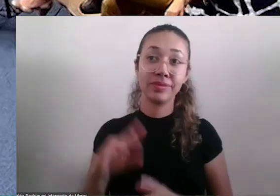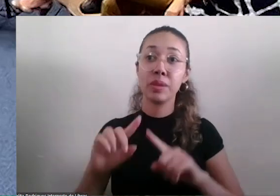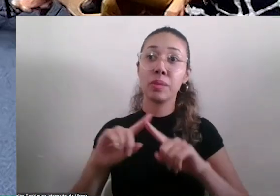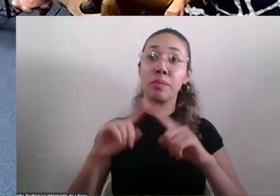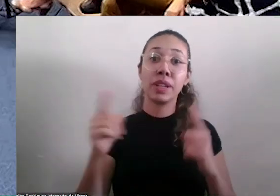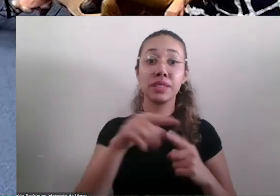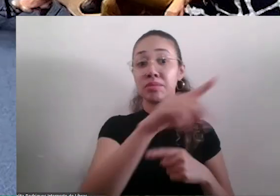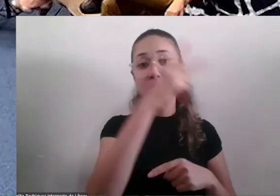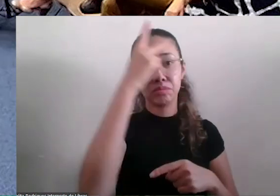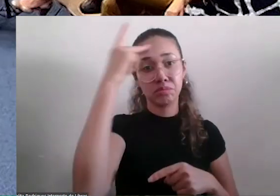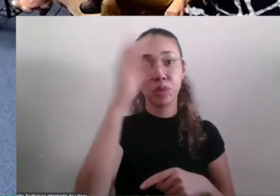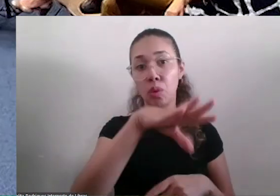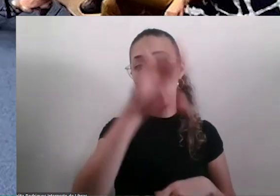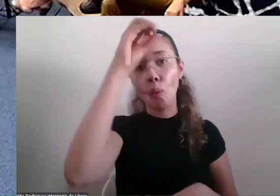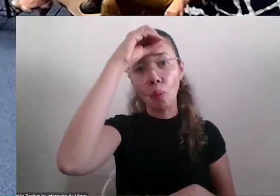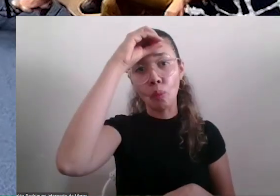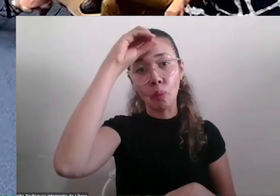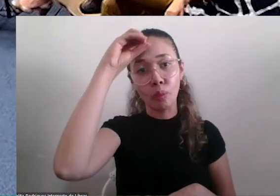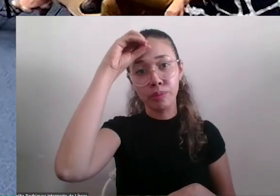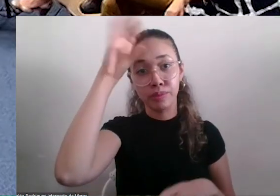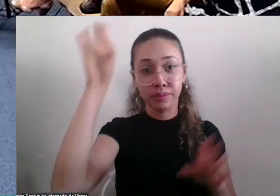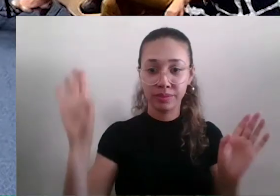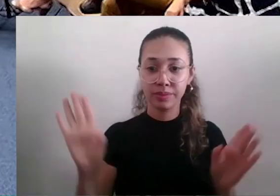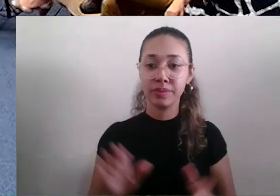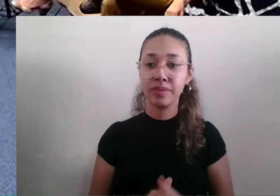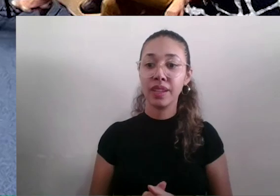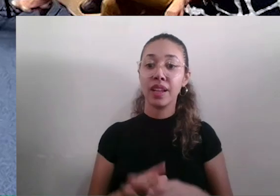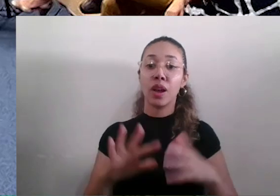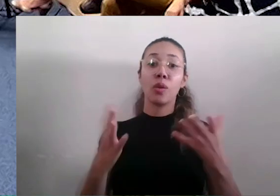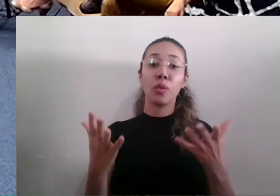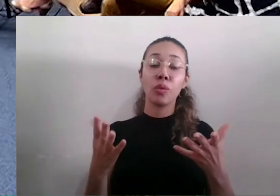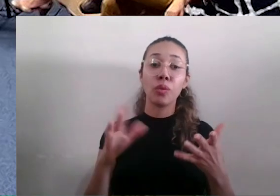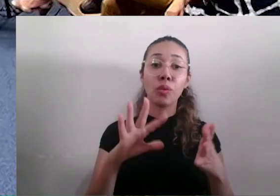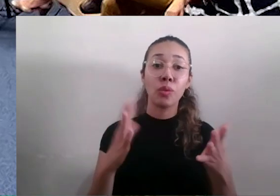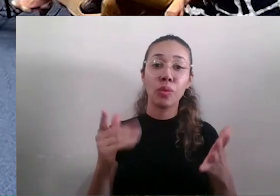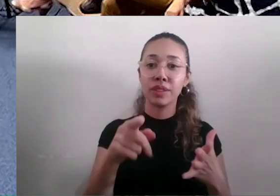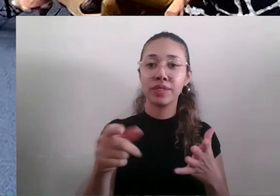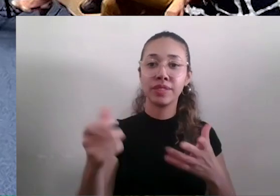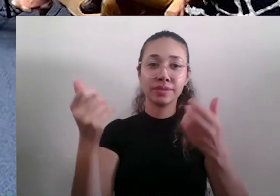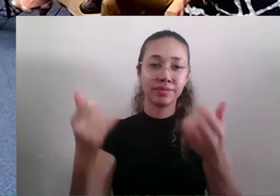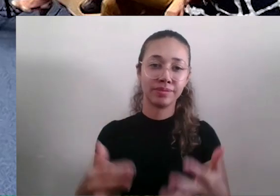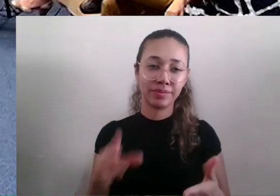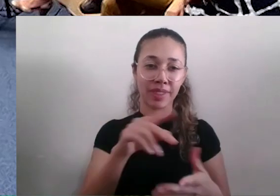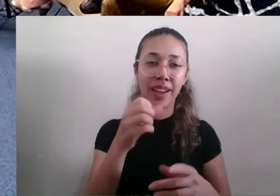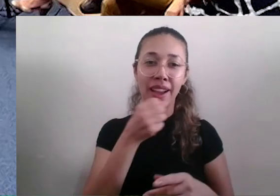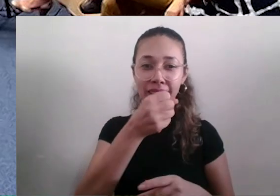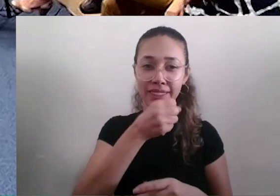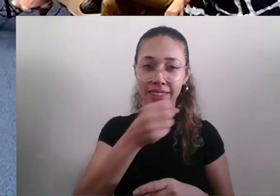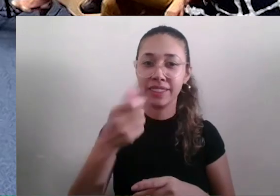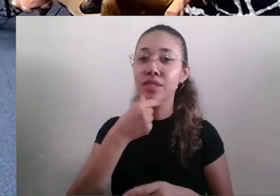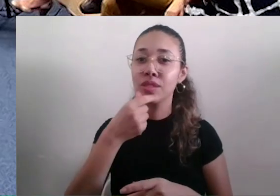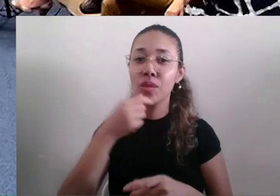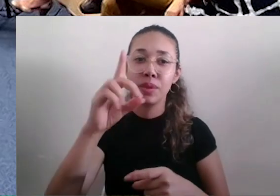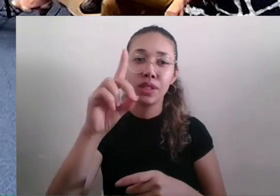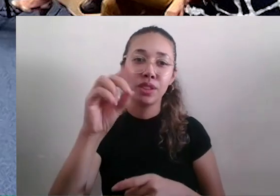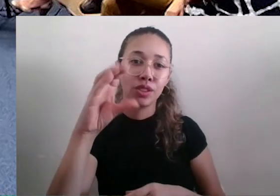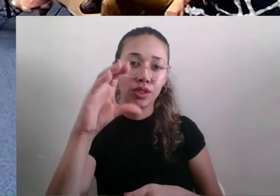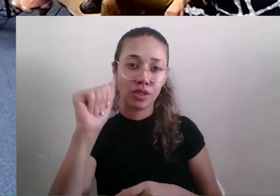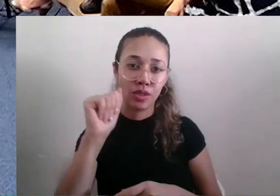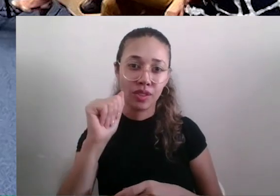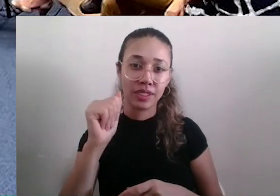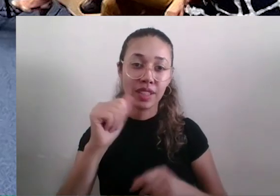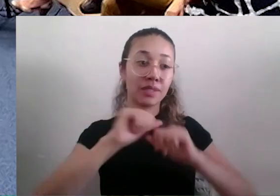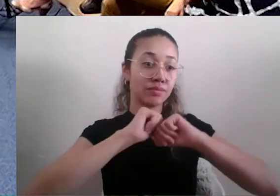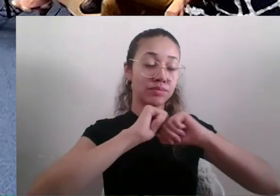sabia claro né então Eh quando saiu e saiu a entrevista do Doca e ele morreu eh